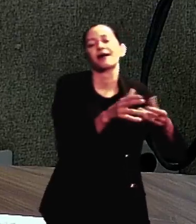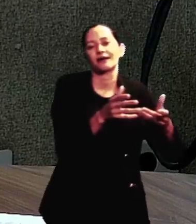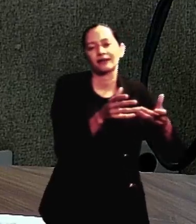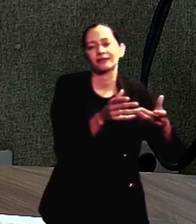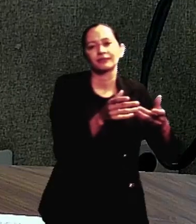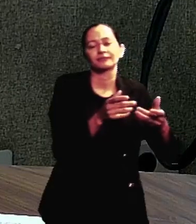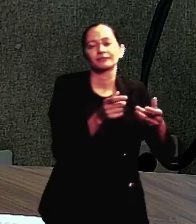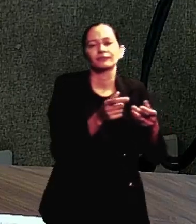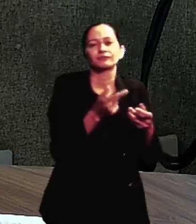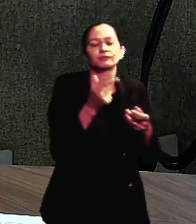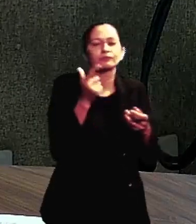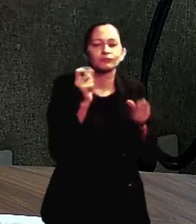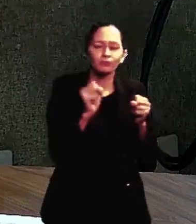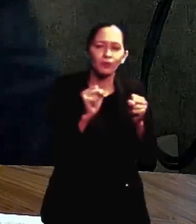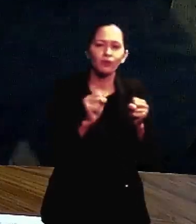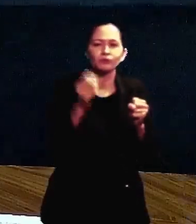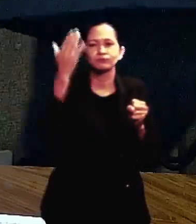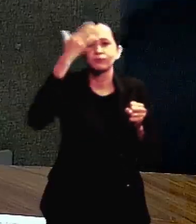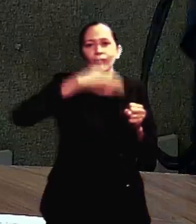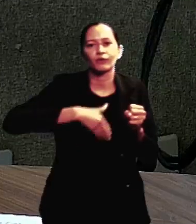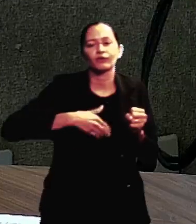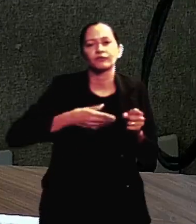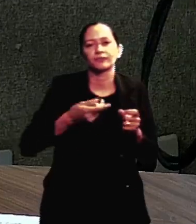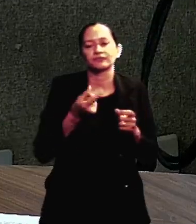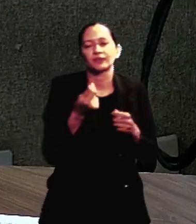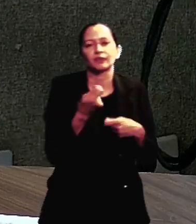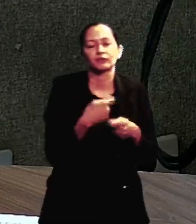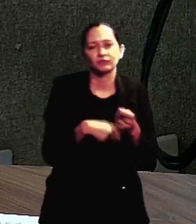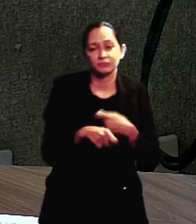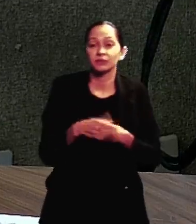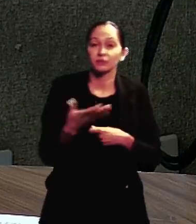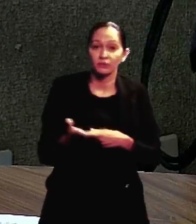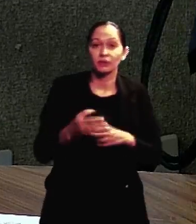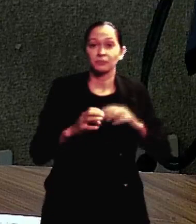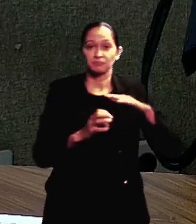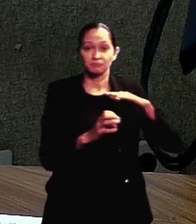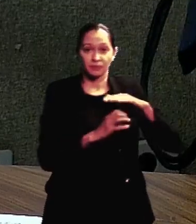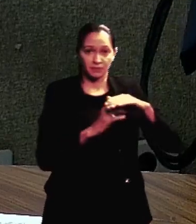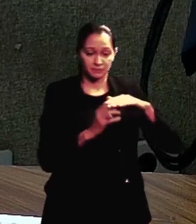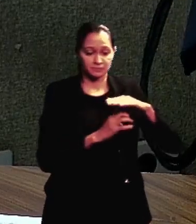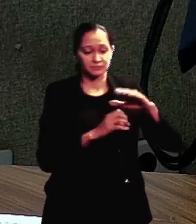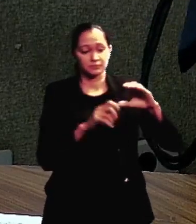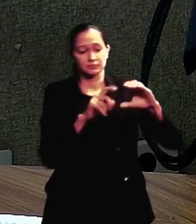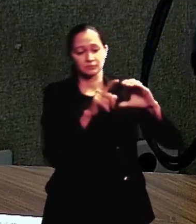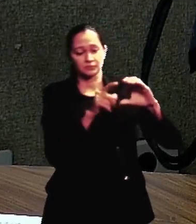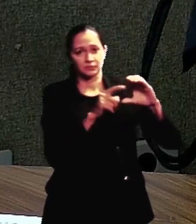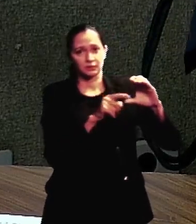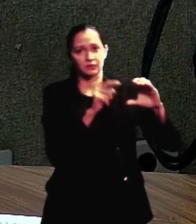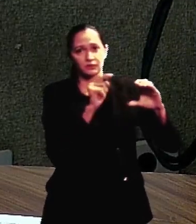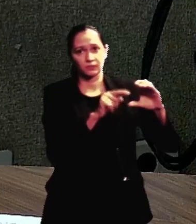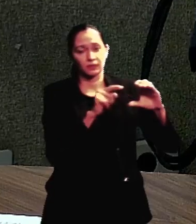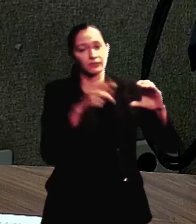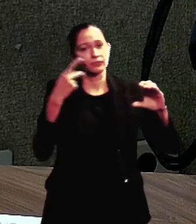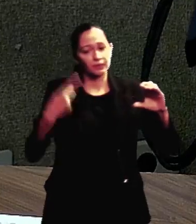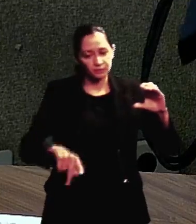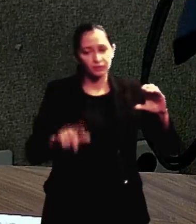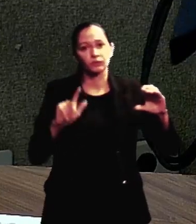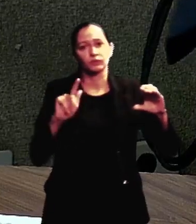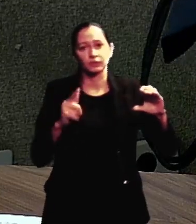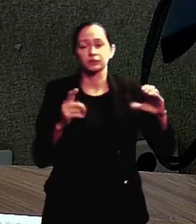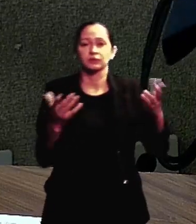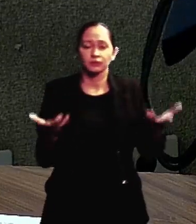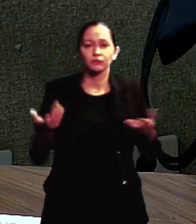prestadora de serviço da cidade de Goiânia, nada mais justo e dentro das nossas competências um projeto como esse.